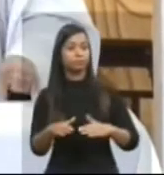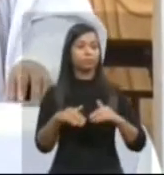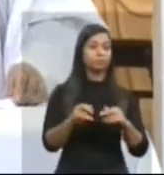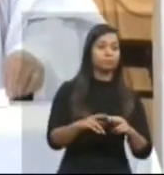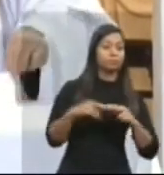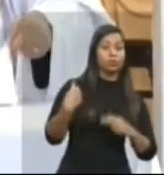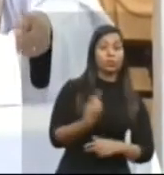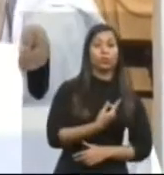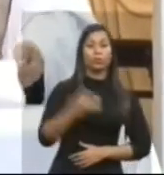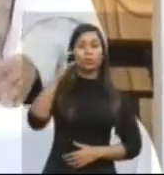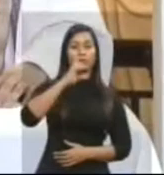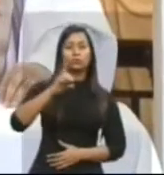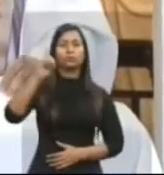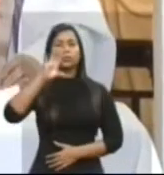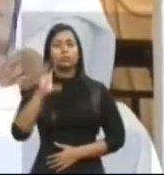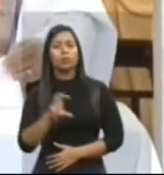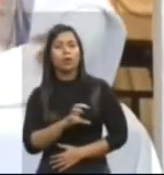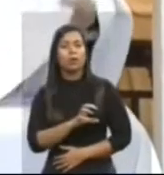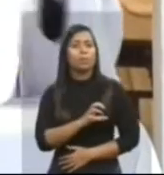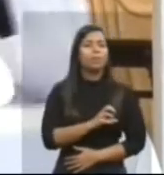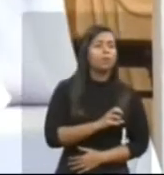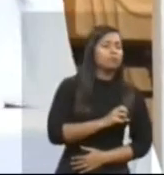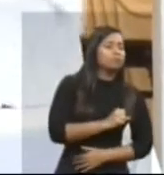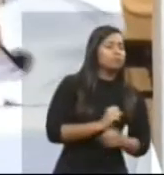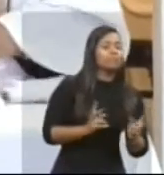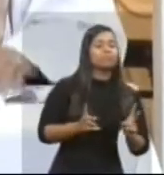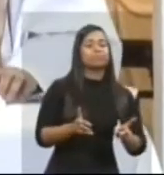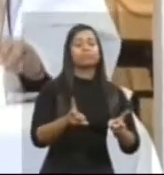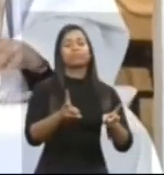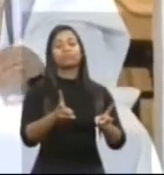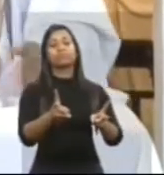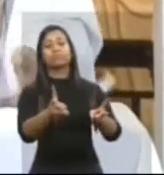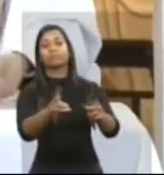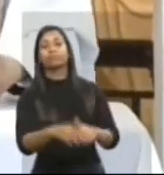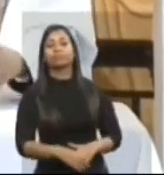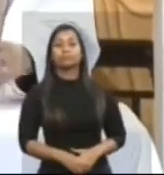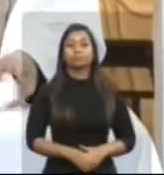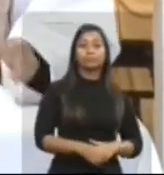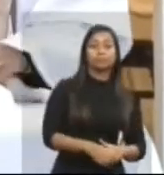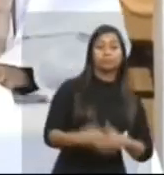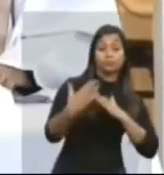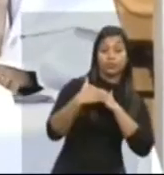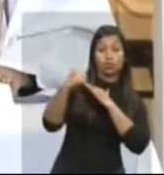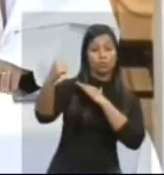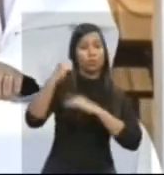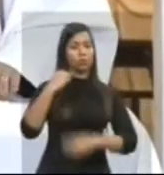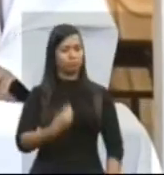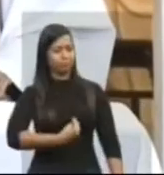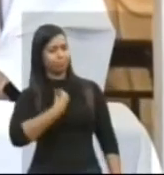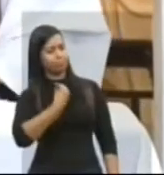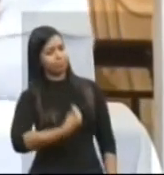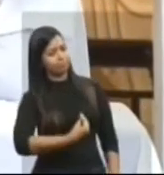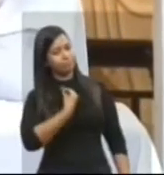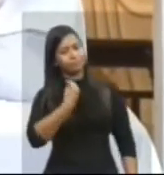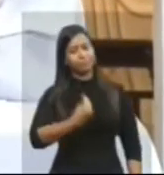Nosso Deus com amor sem medida chamou-nos à vida, nos